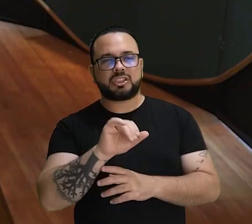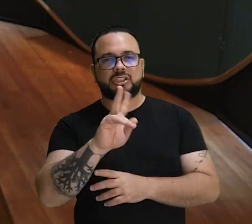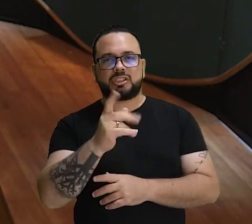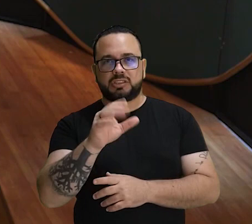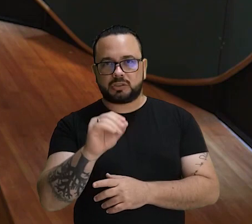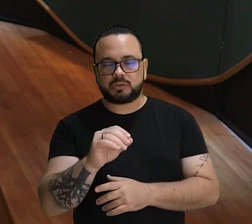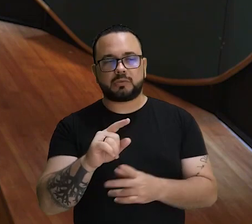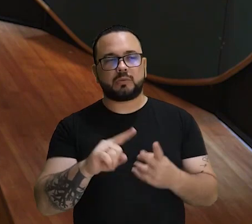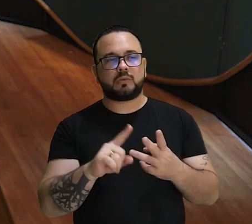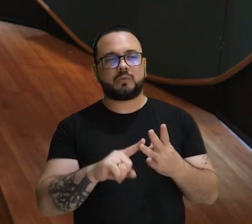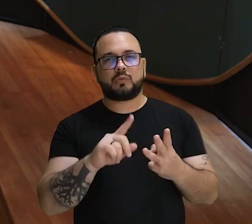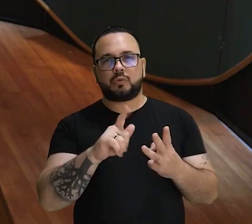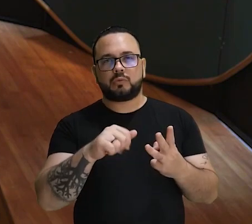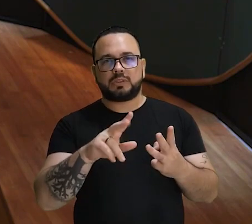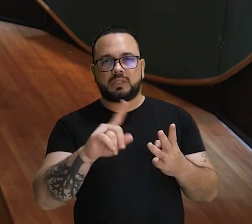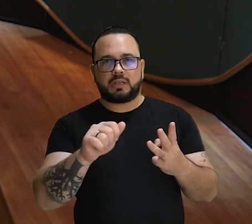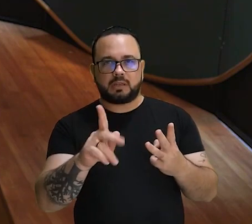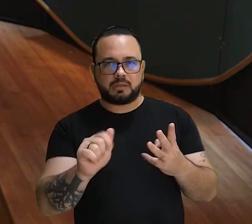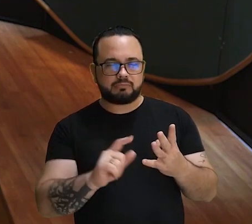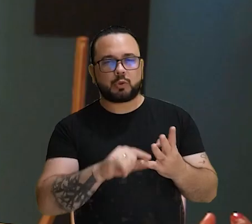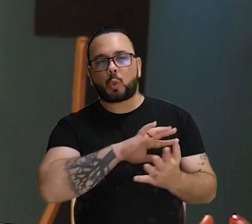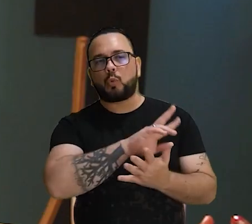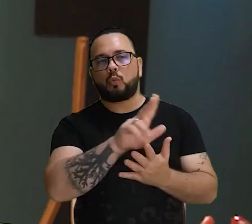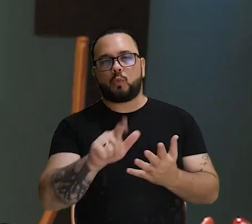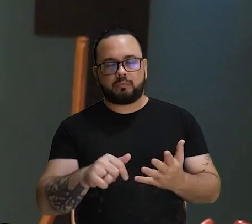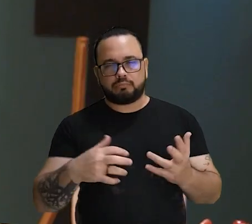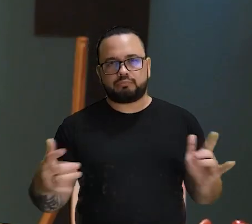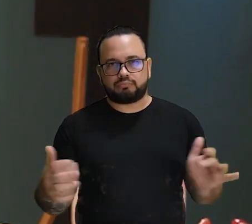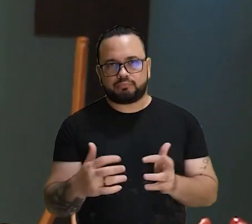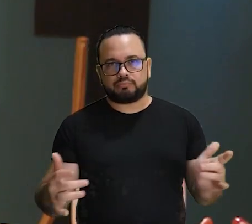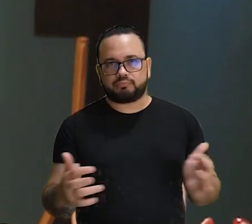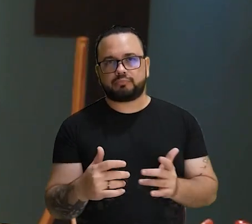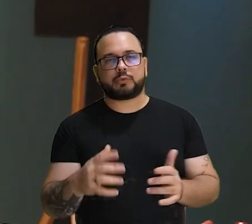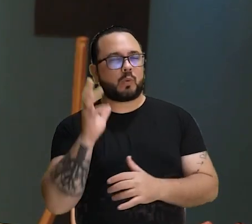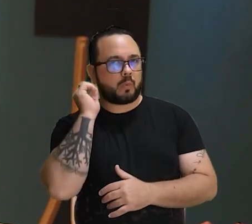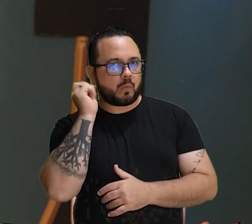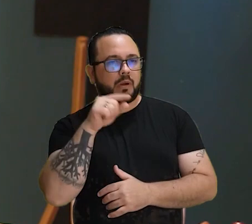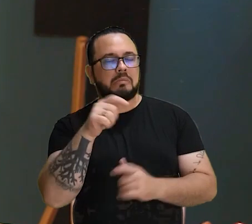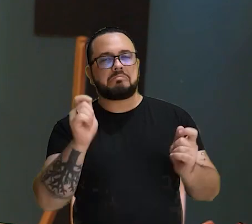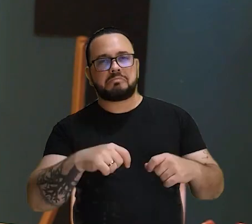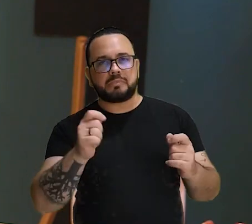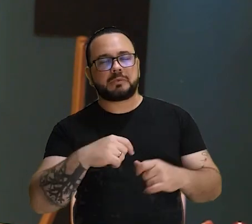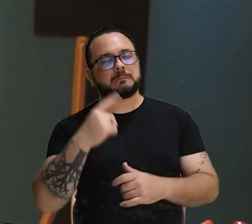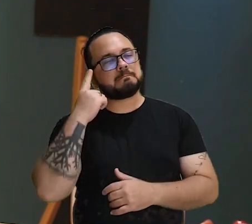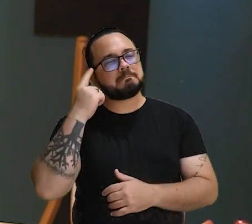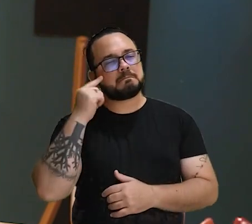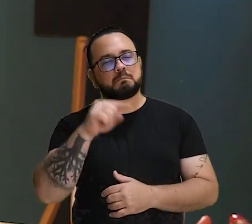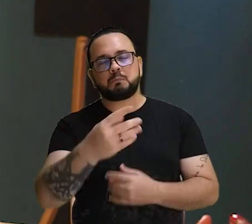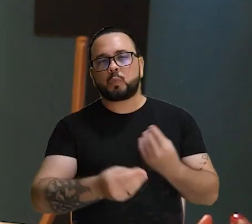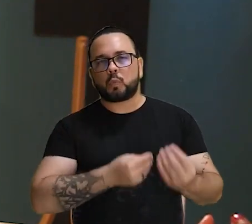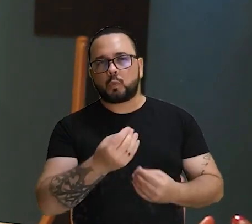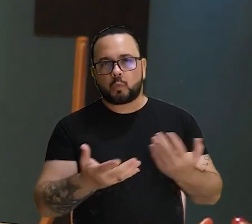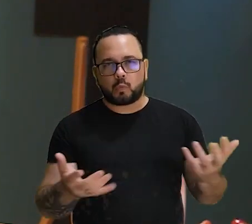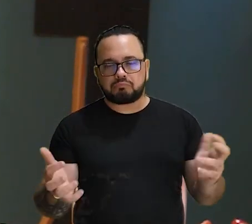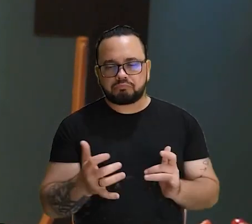Chico César, sim. Gonzaga, Dominguinhos, sanfoneiros todos, assim, né? Você fica ali catando possibilidades, né? De pensamento em cima